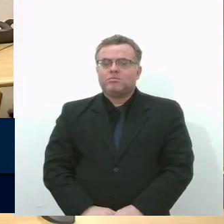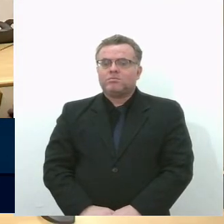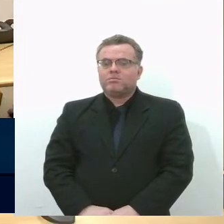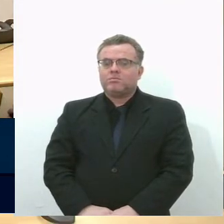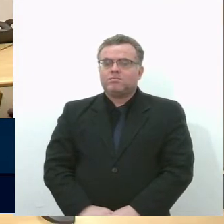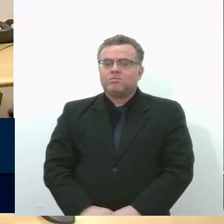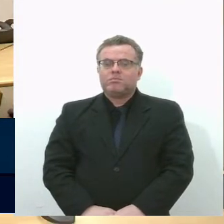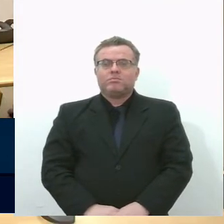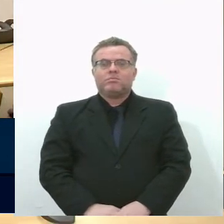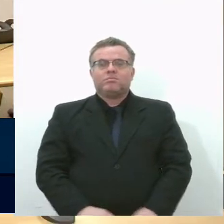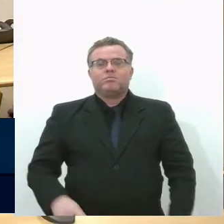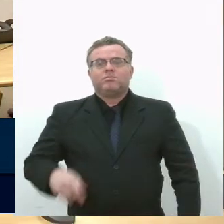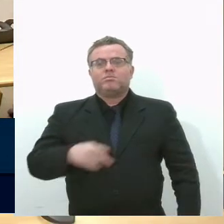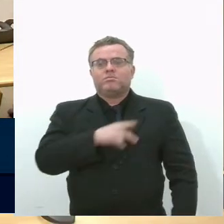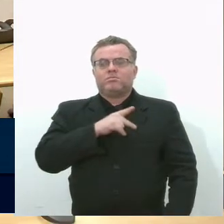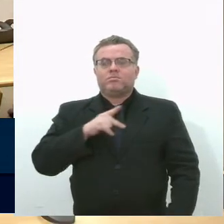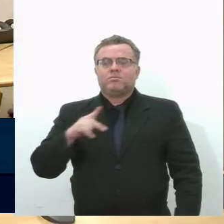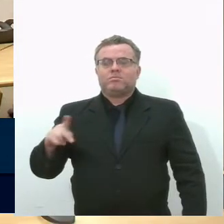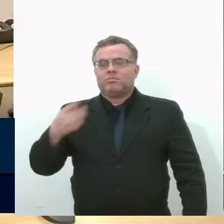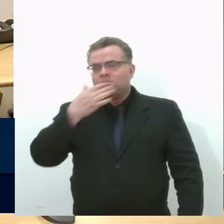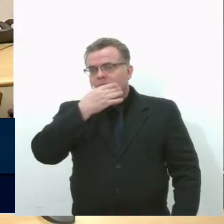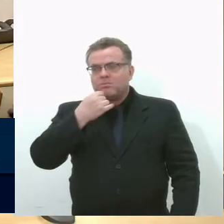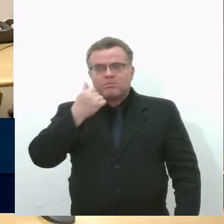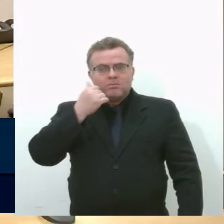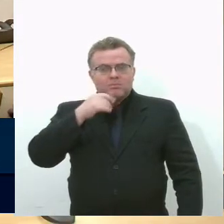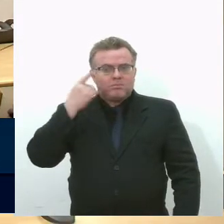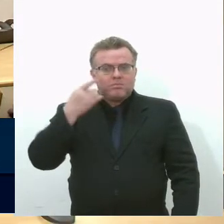Senhor presidente, senhoras e senhores deputados,